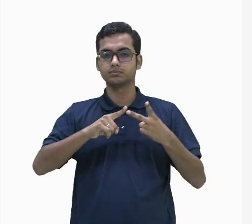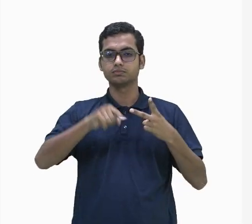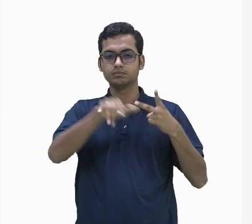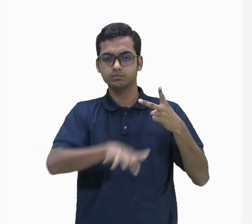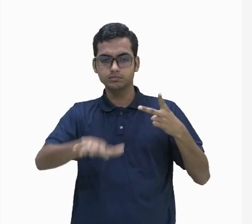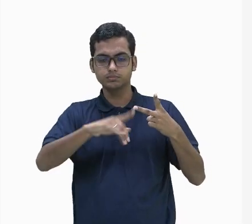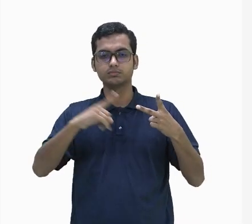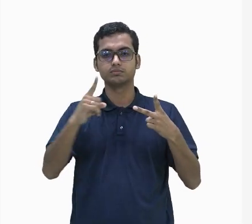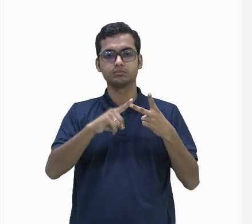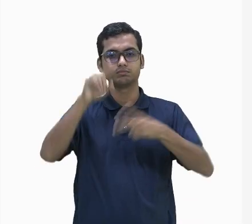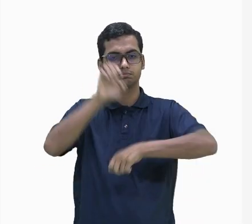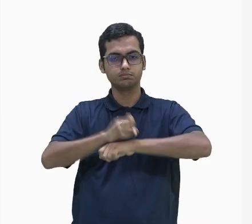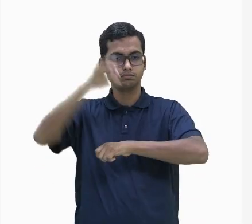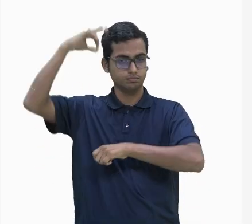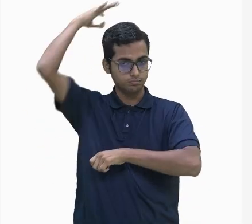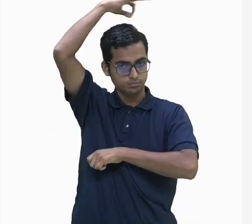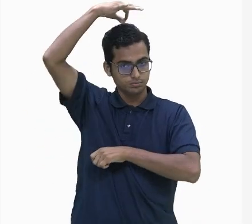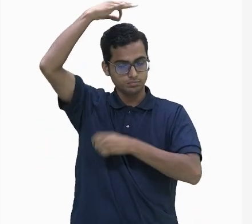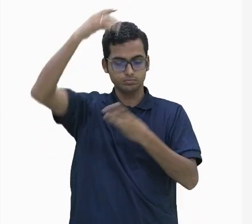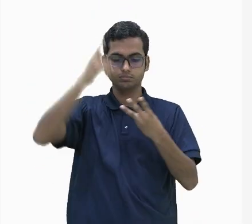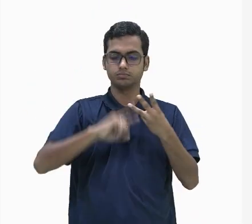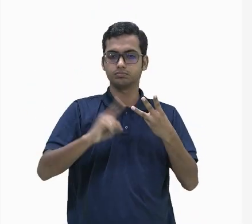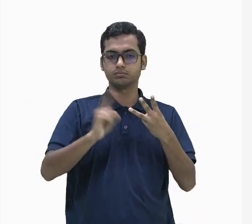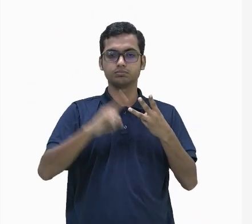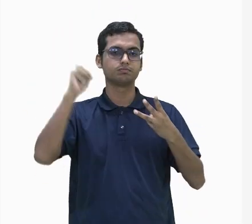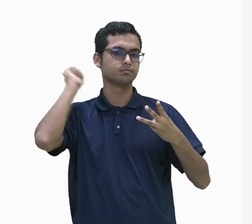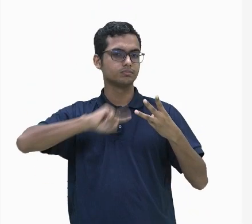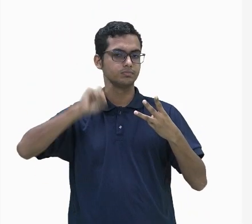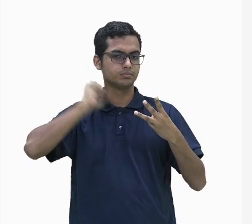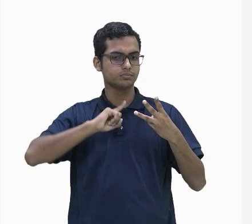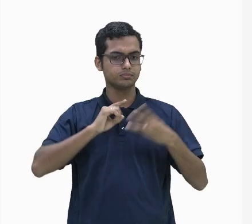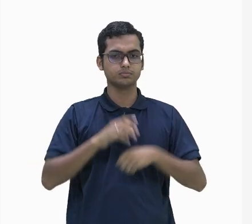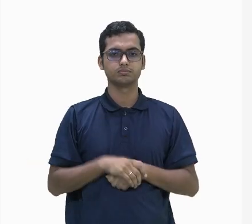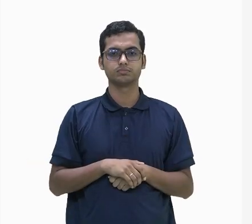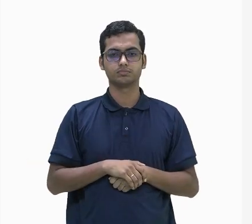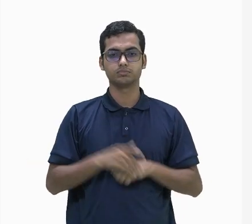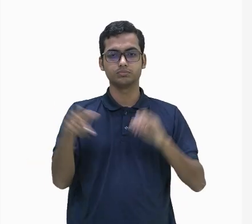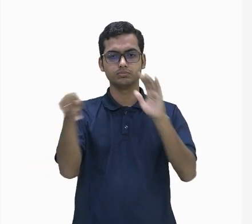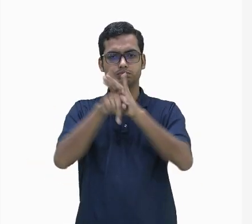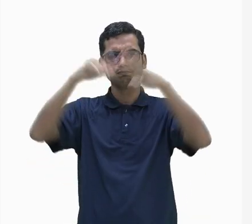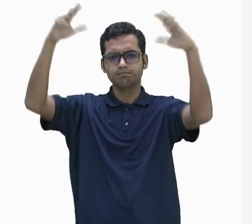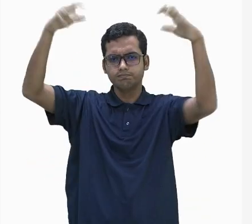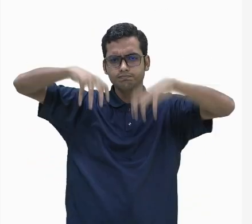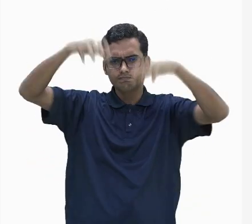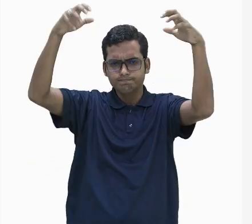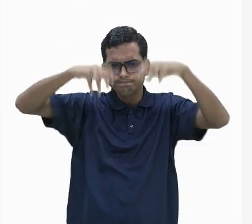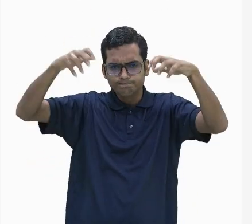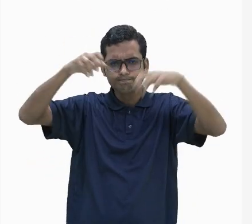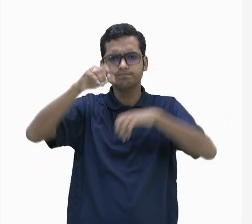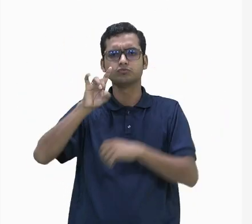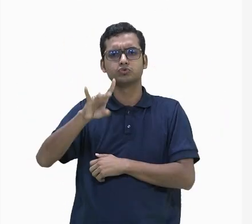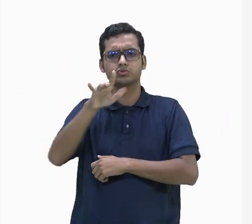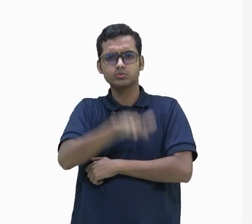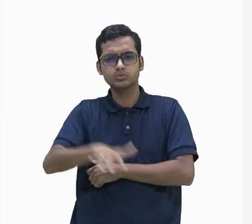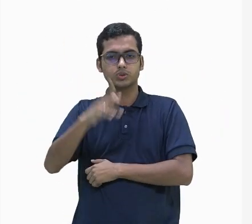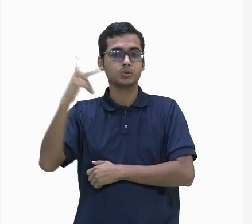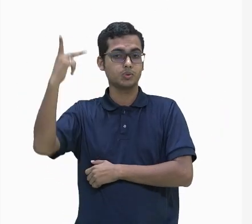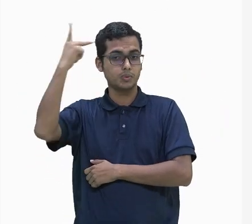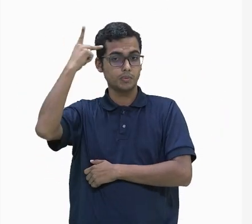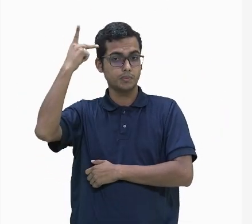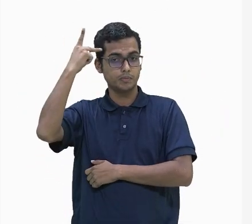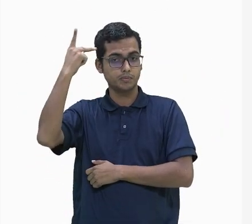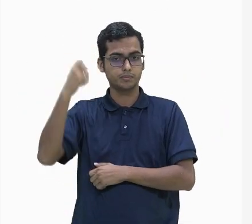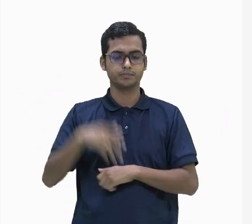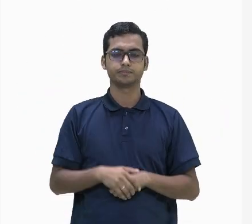áreas do Espírito Santo e de Minas Gerais, com pancadas de chuvas previstas apenas para a parte de